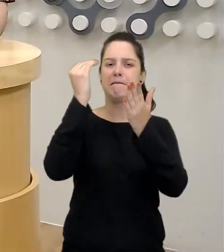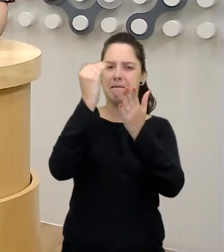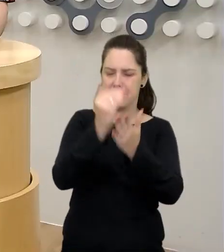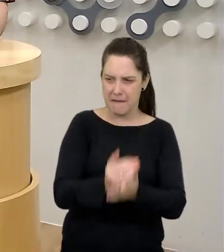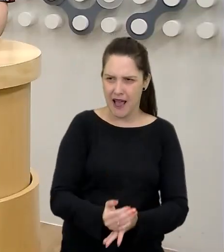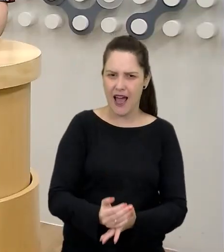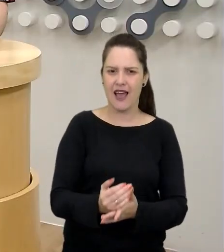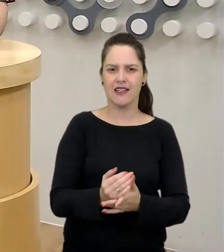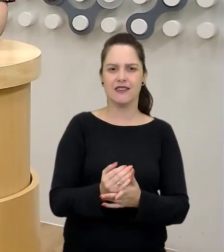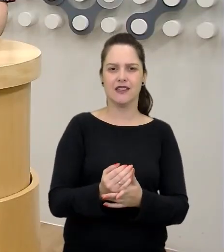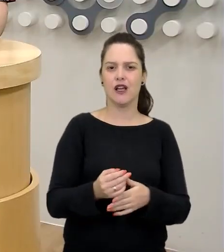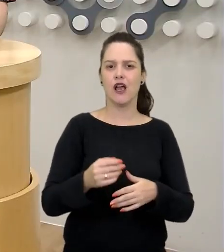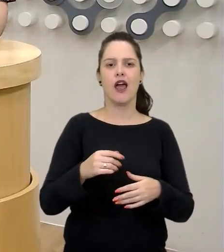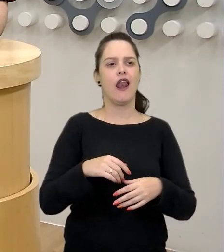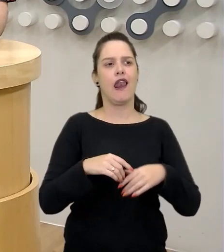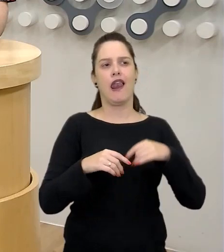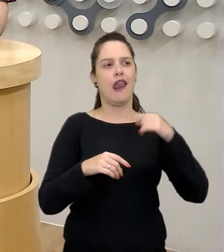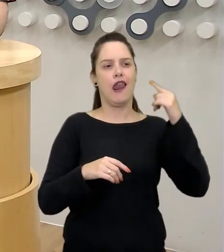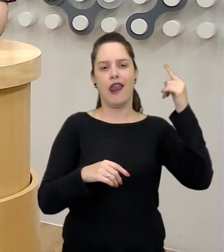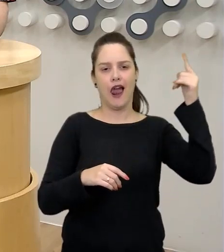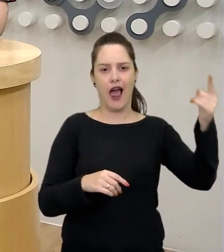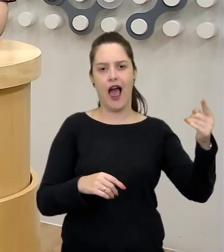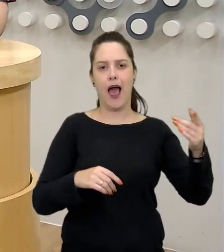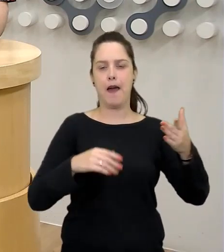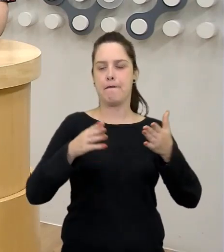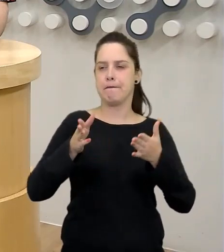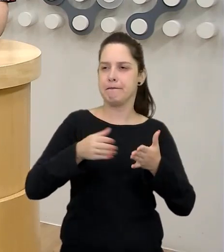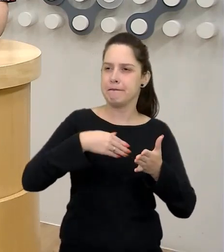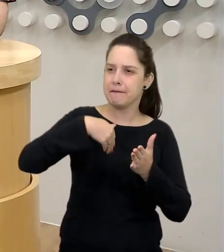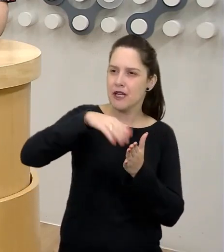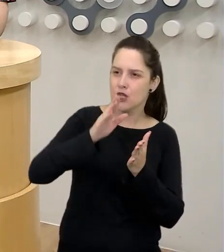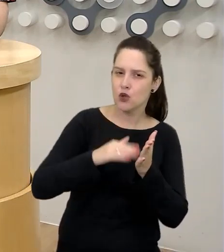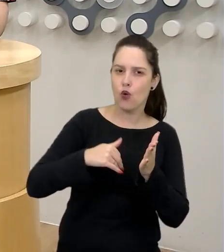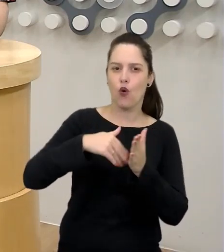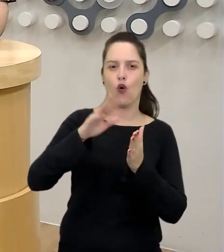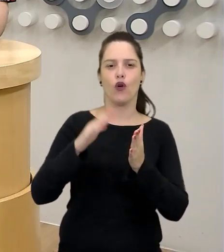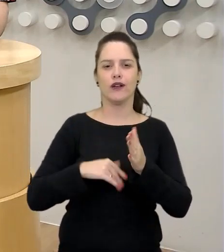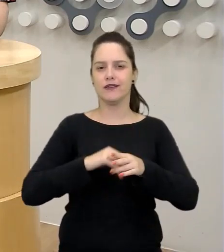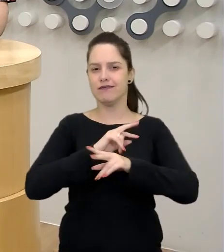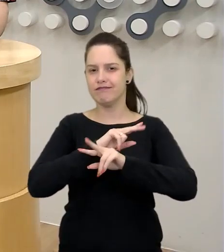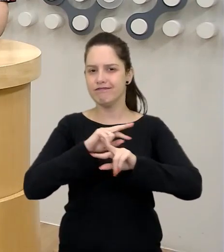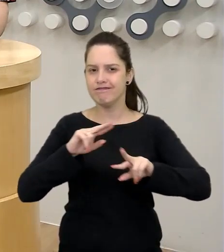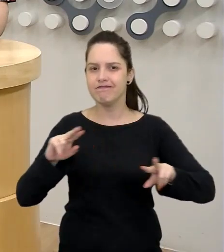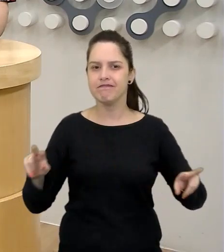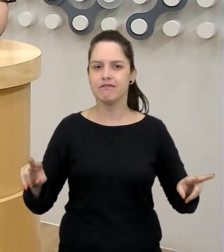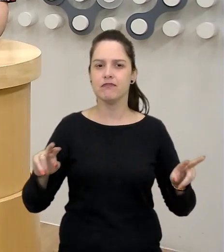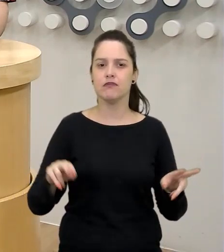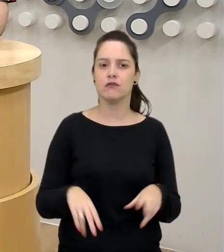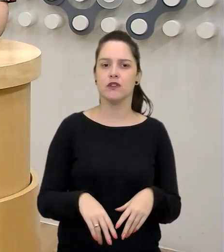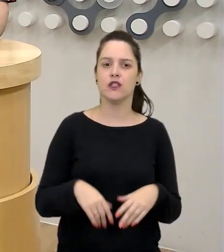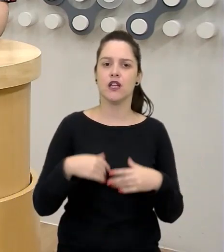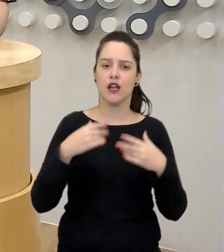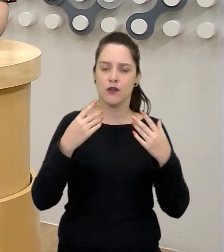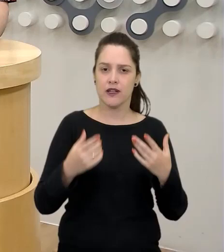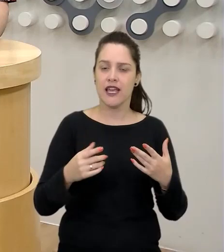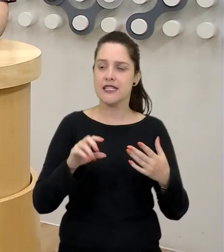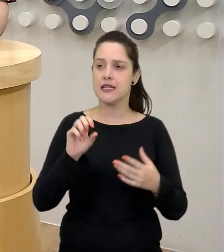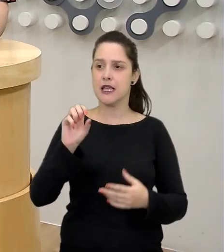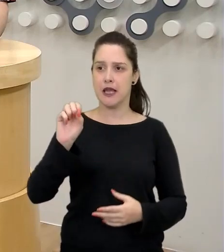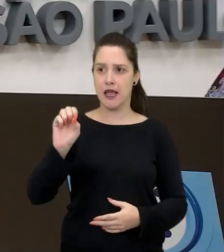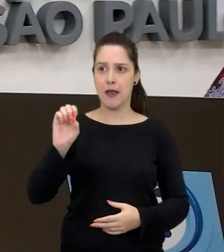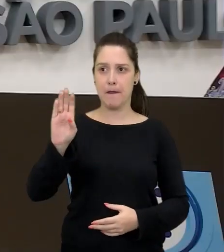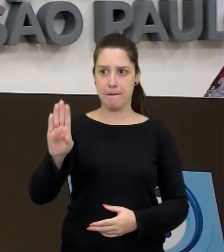para cá botânicos, pintores, desenhistas, para tentar retratar nos bestiários